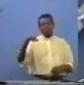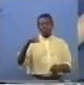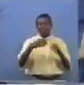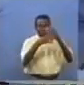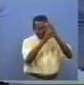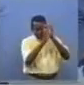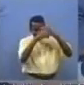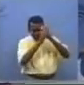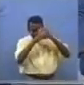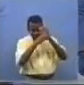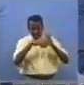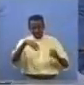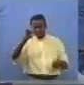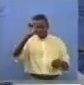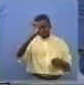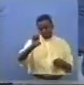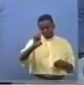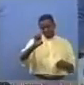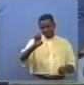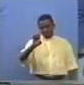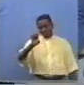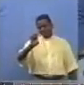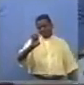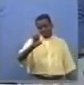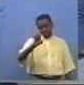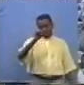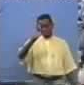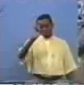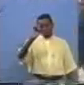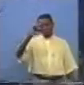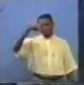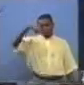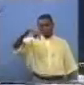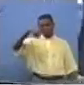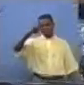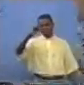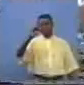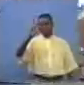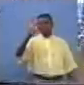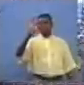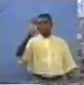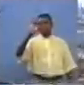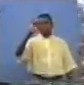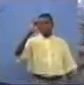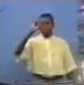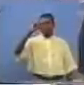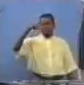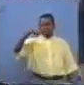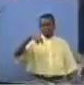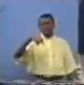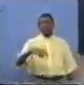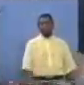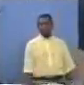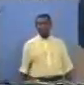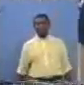Vocês viram os atletas da Paralimpíada de Sydney? Os grandes atletas foram lá, trouxeram meia dúzia